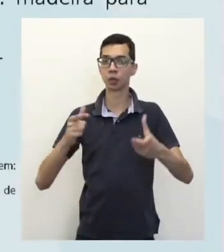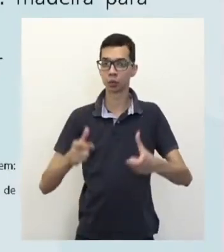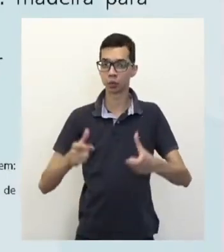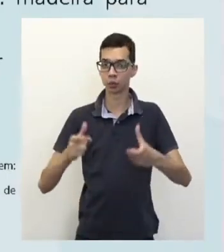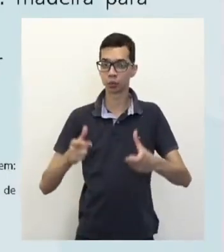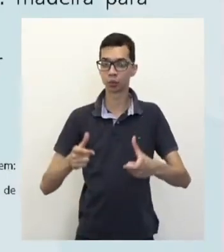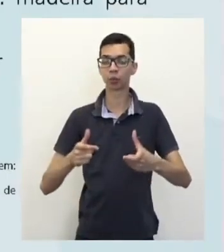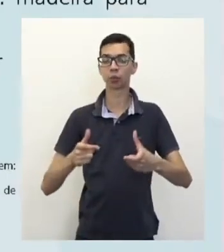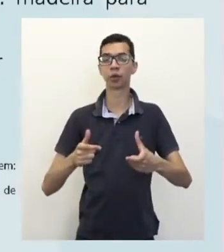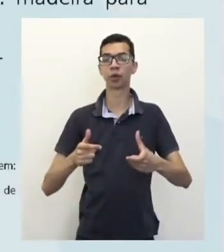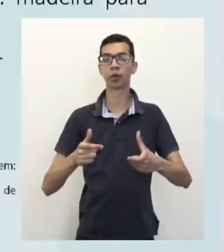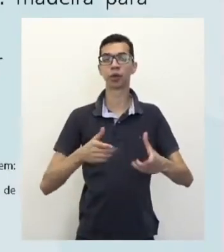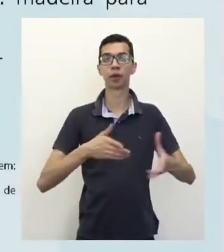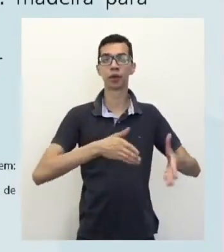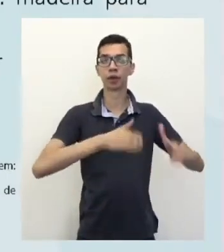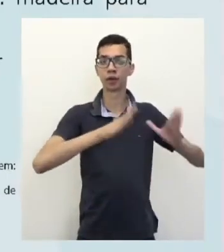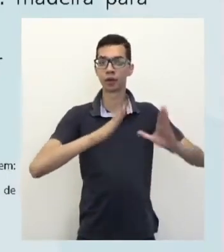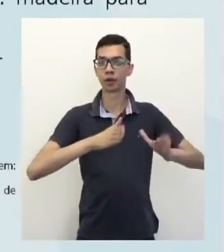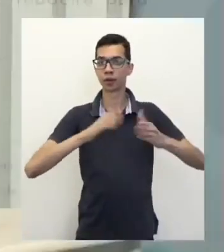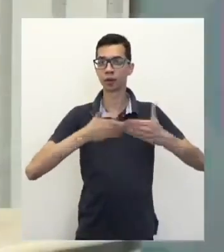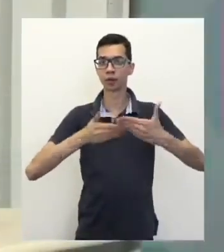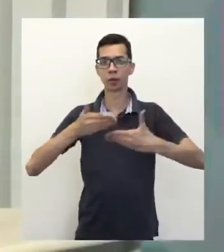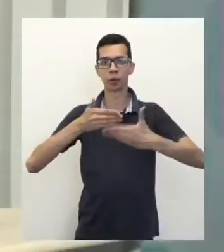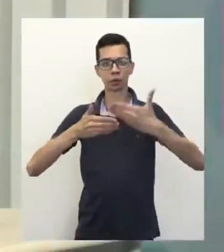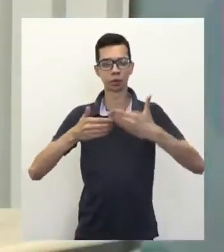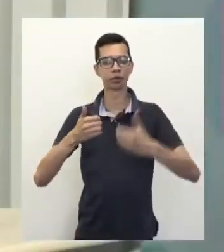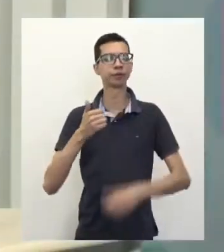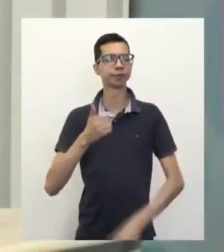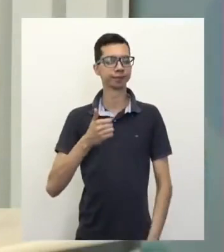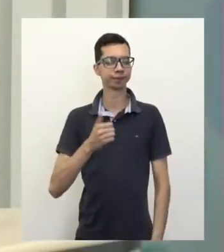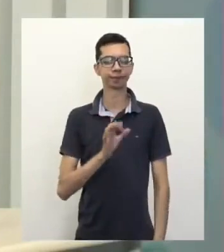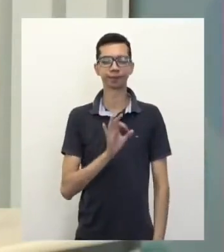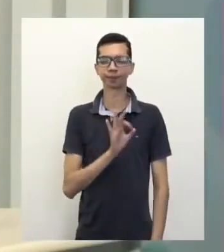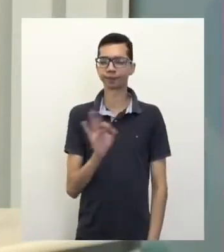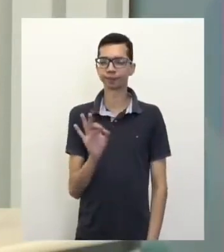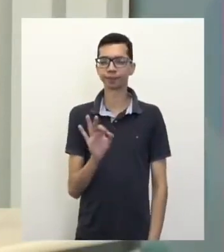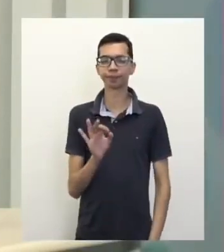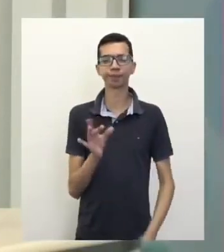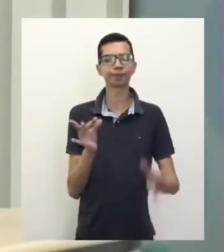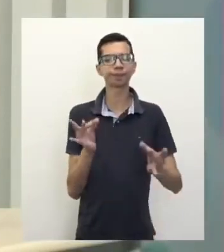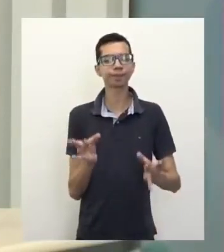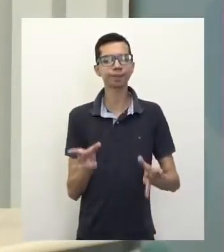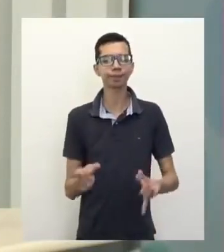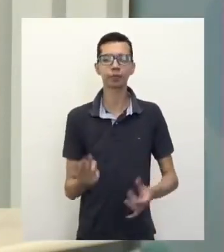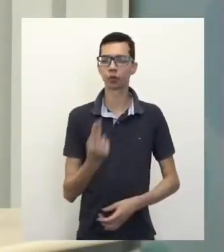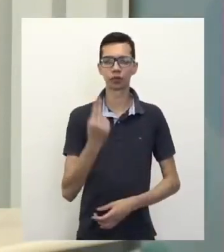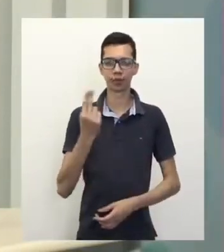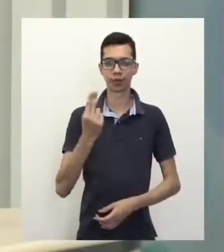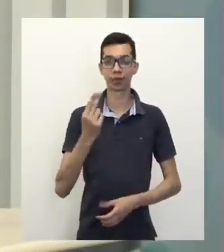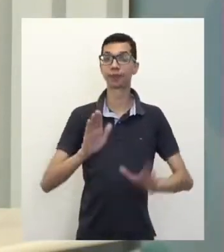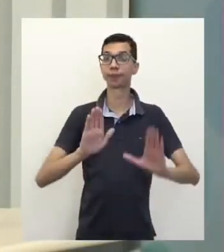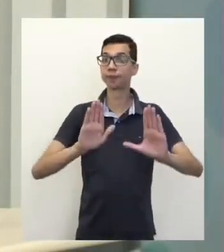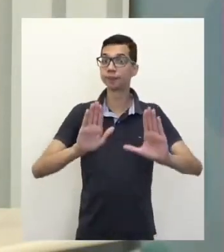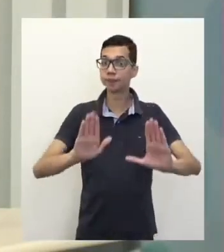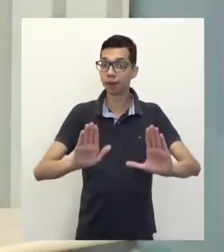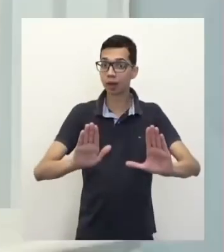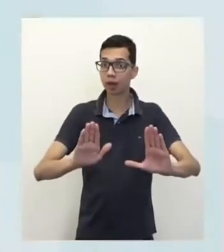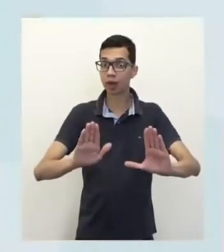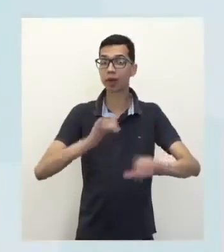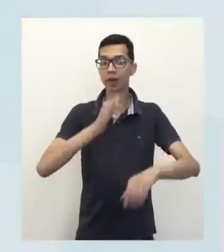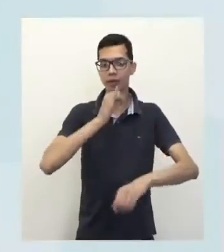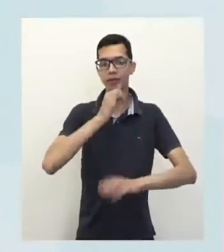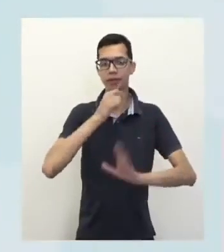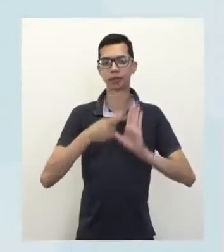muito significativo. Então, não dá para entrar em muitos detalhes, mas a gente trouxe aqui um exemplo, uma imagem, uma